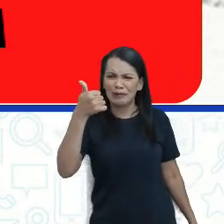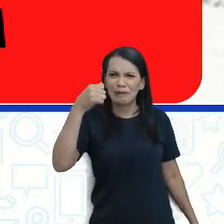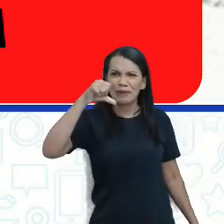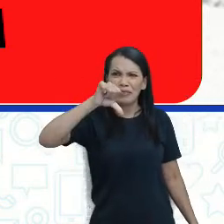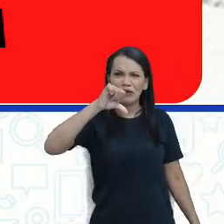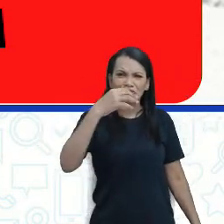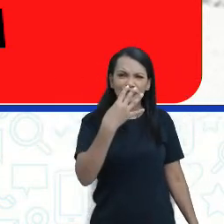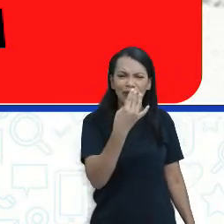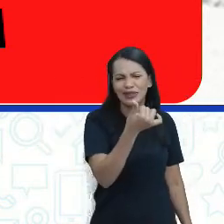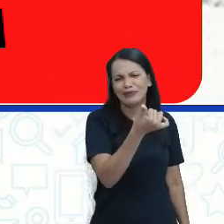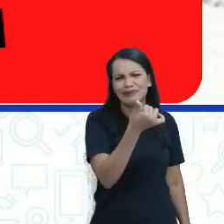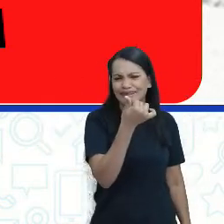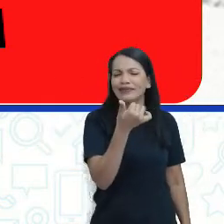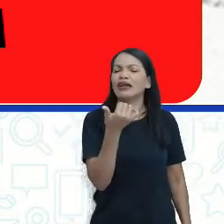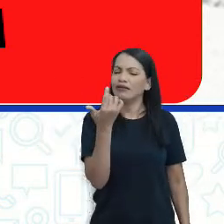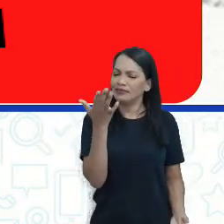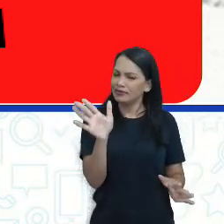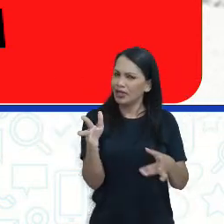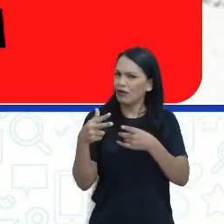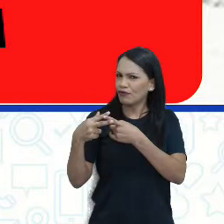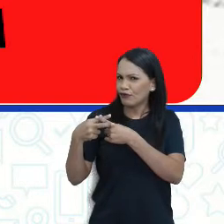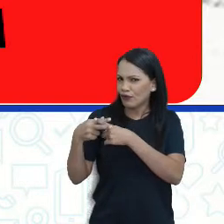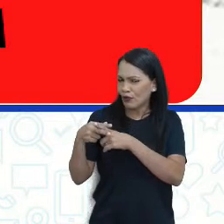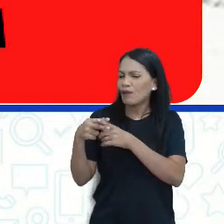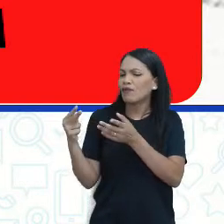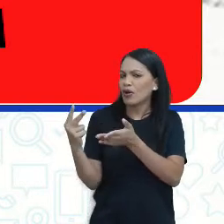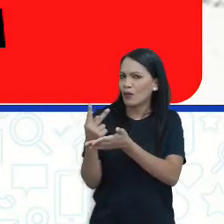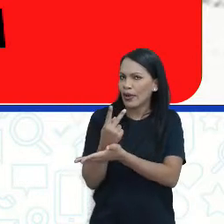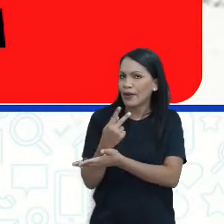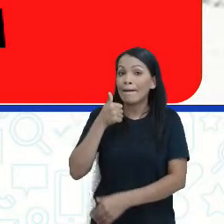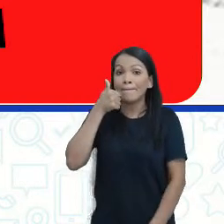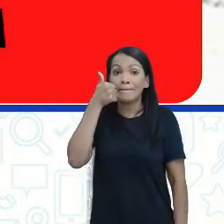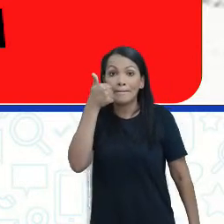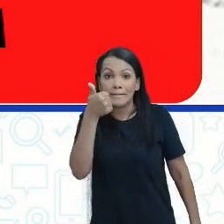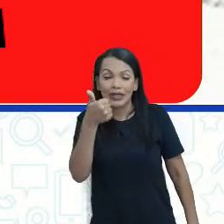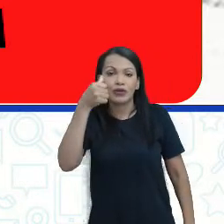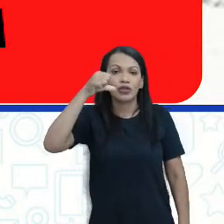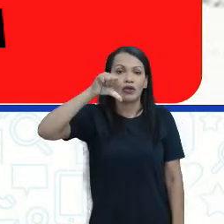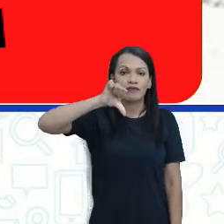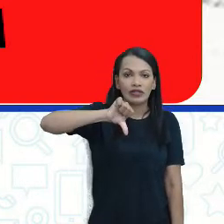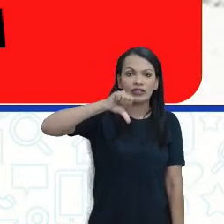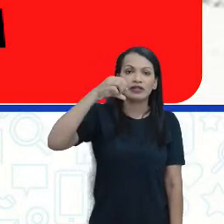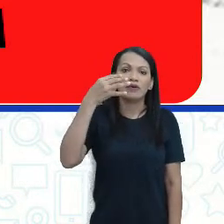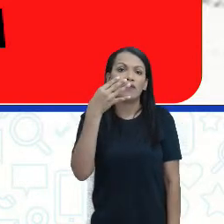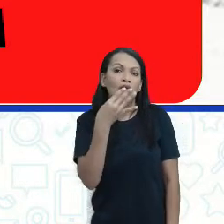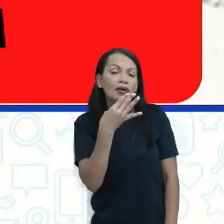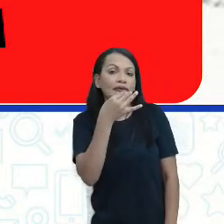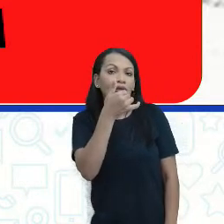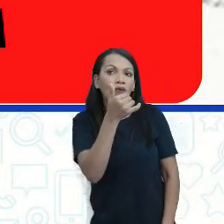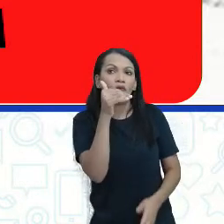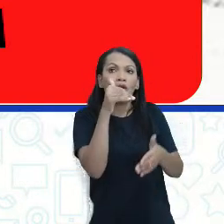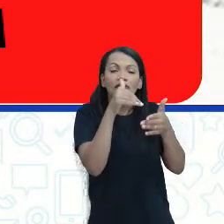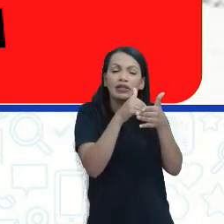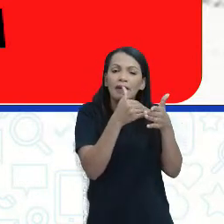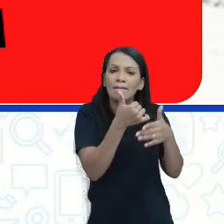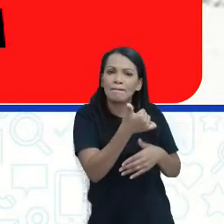ali para a produção da aula. Então é 1941 a 1943, tem